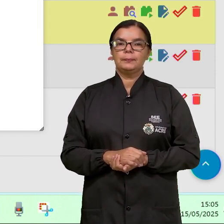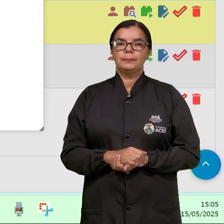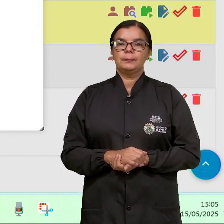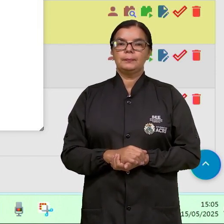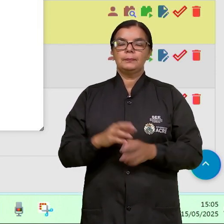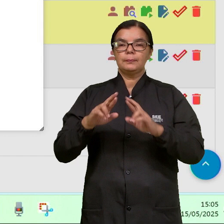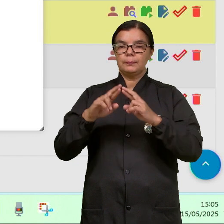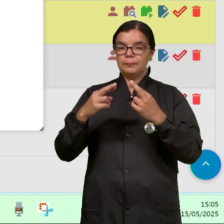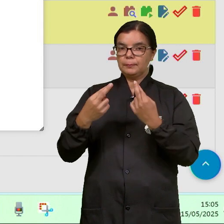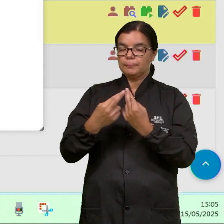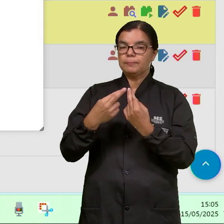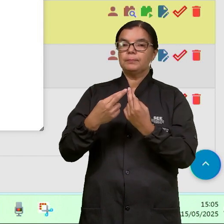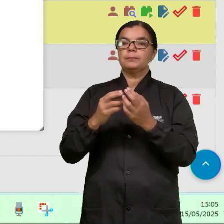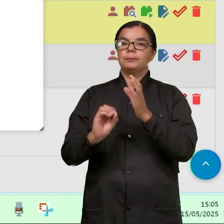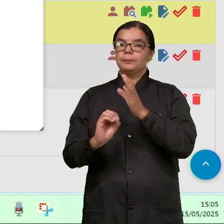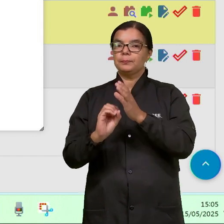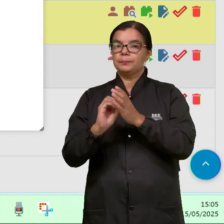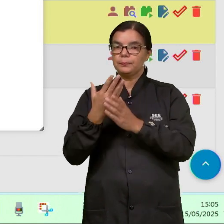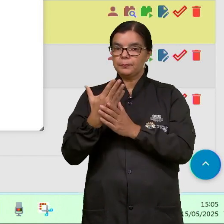será